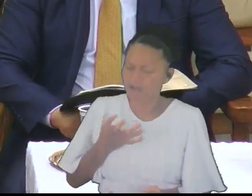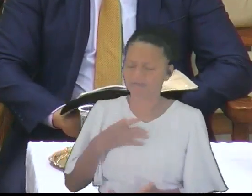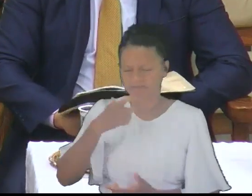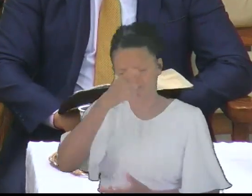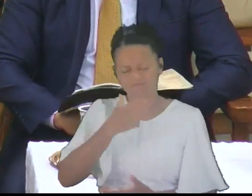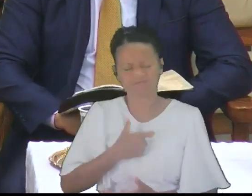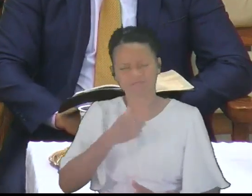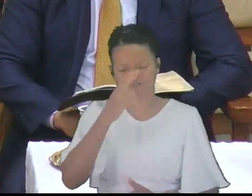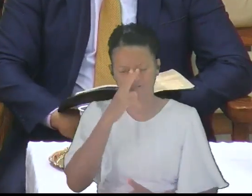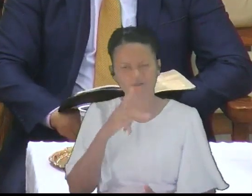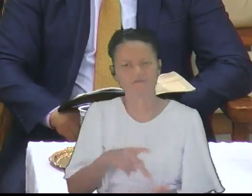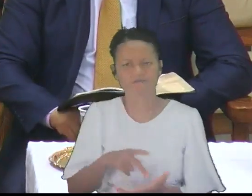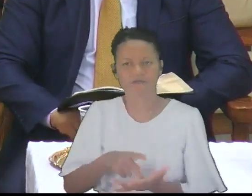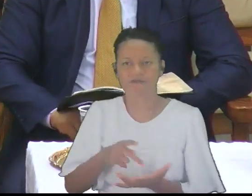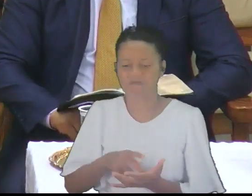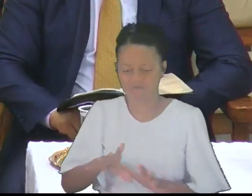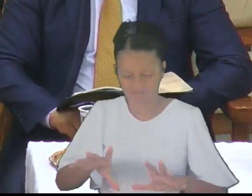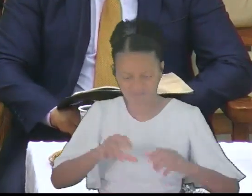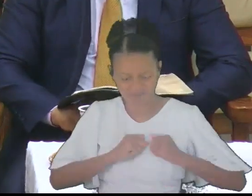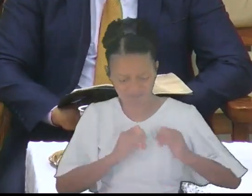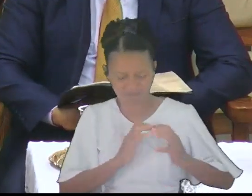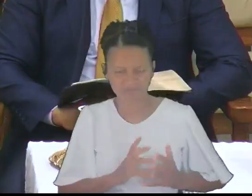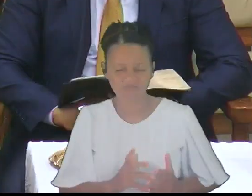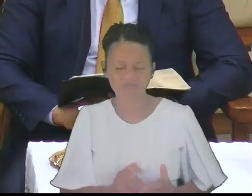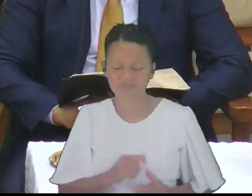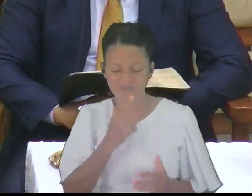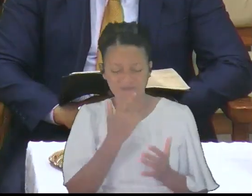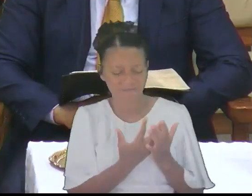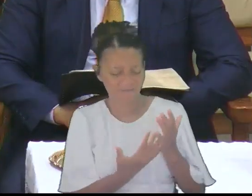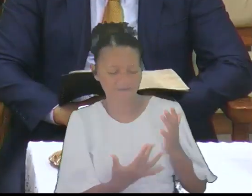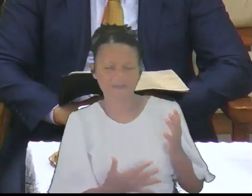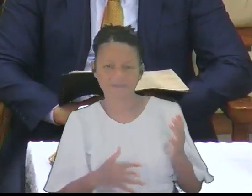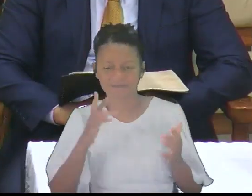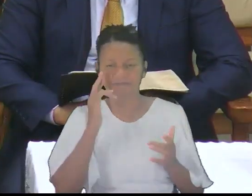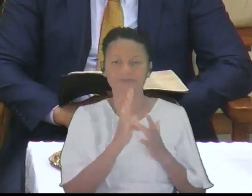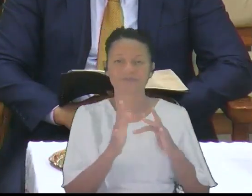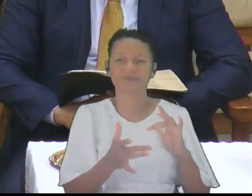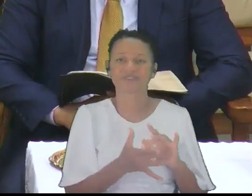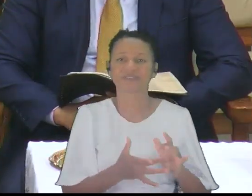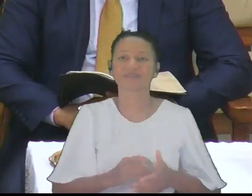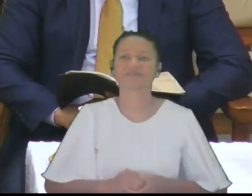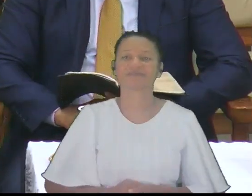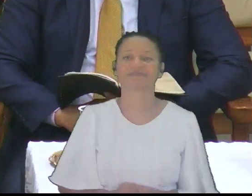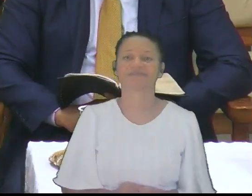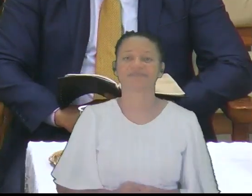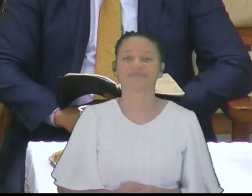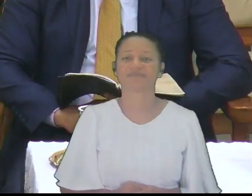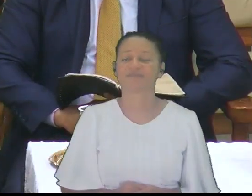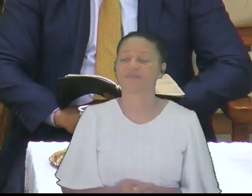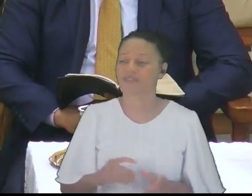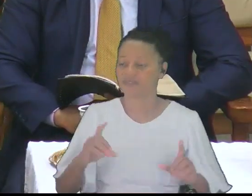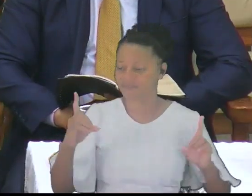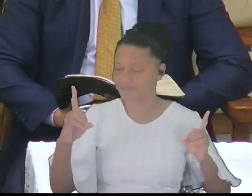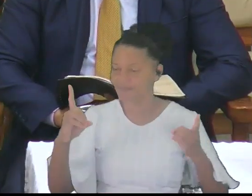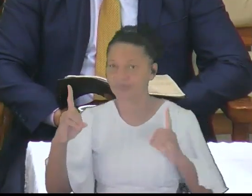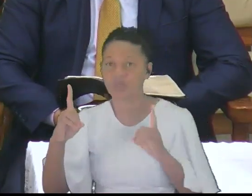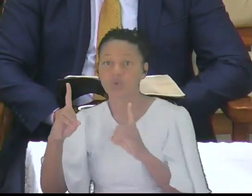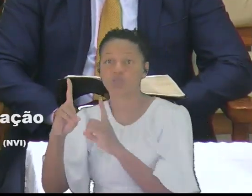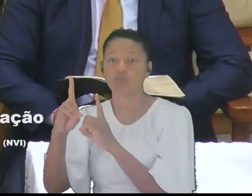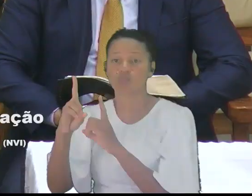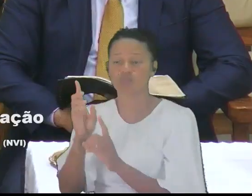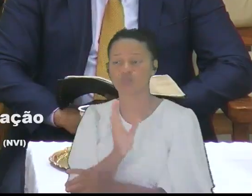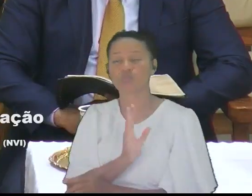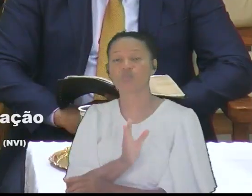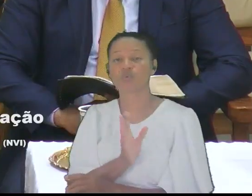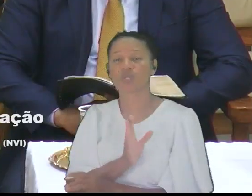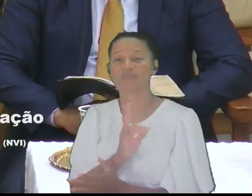ser lavado realmente no sangue do Senhor Jesus Cristo. Nos aproximemos com um